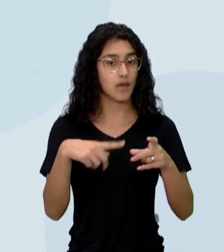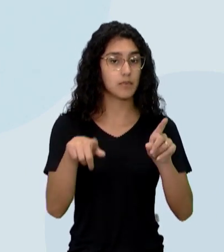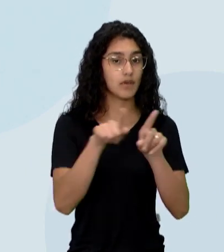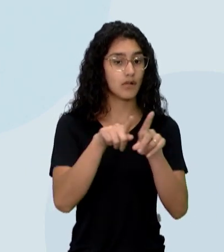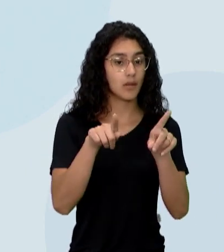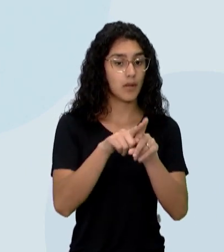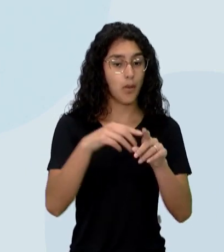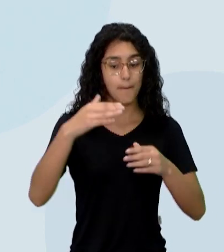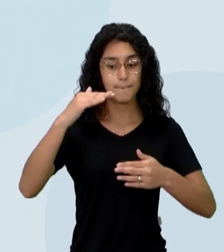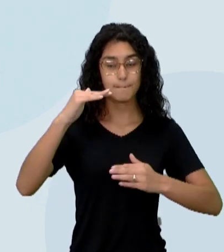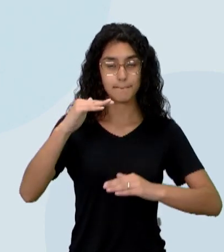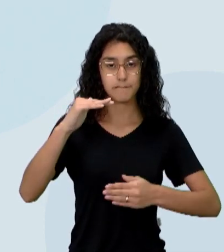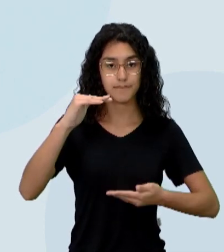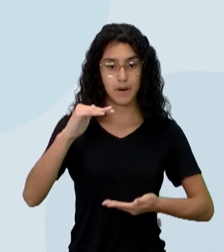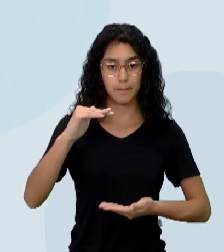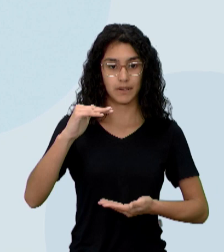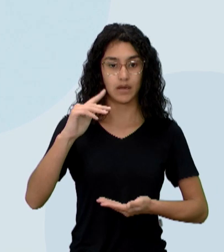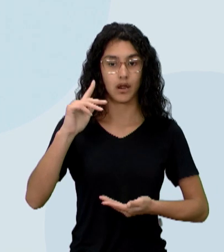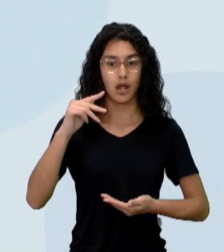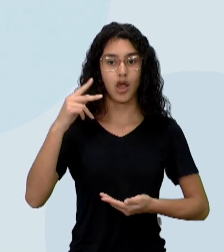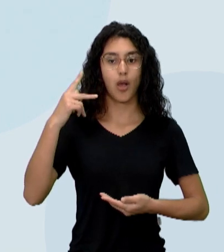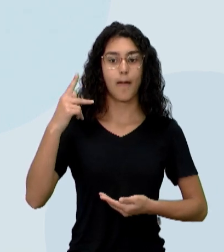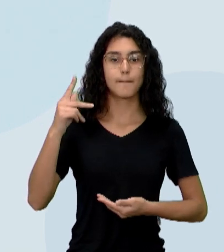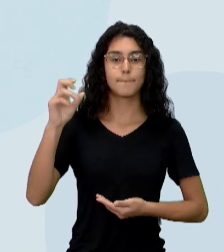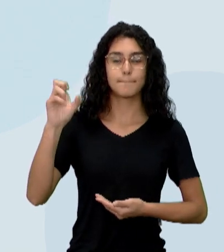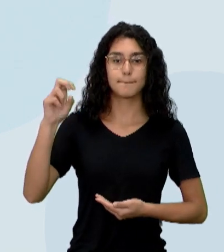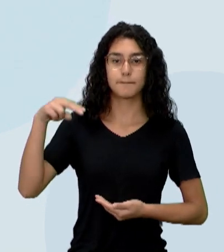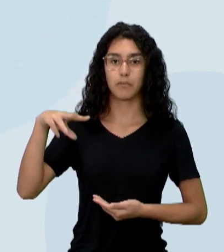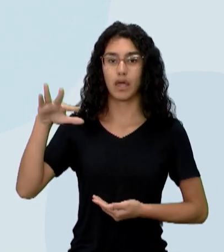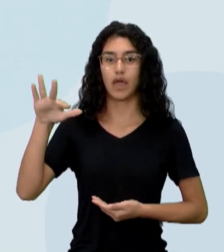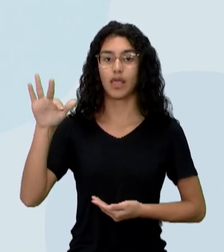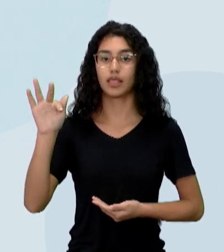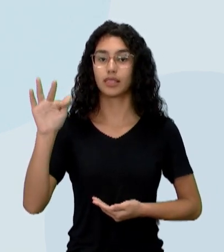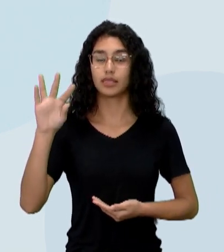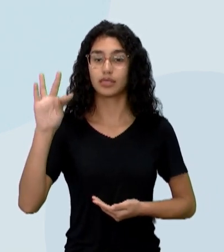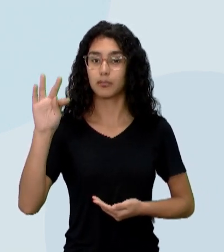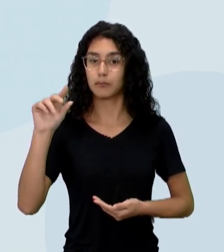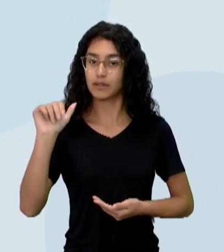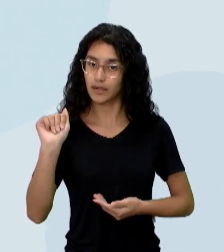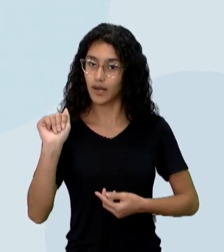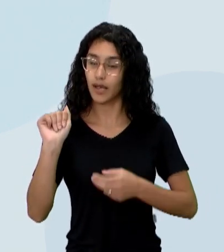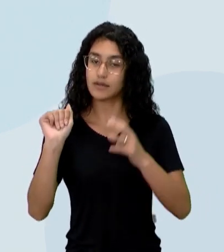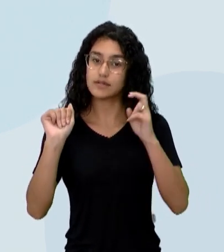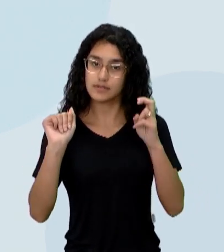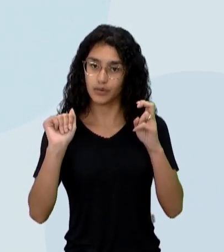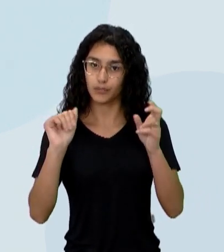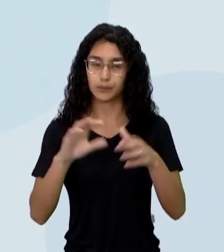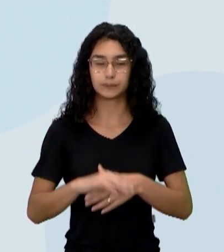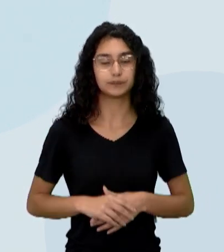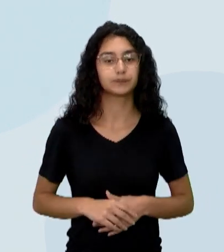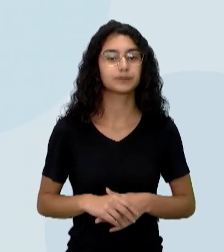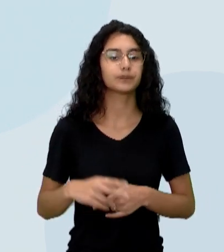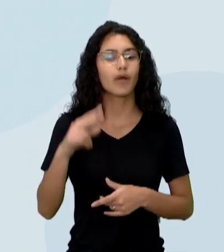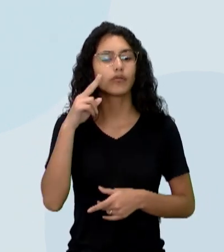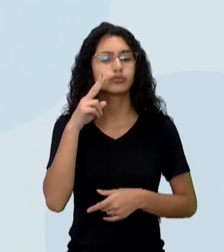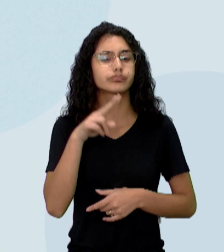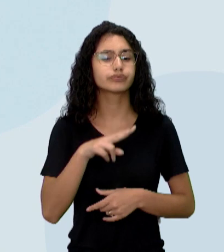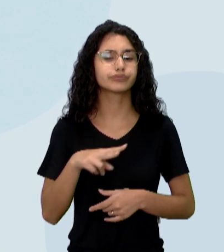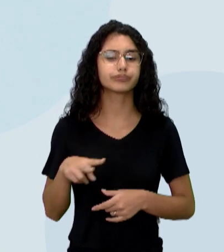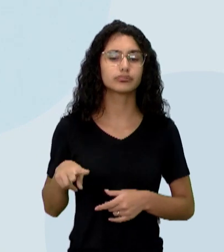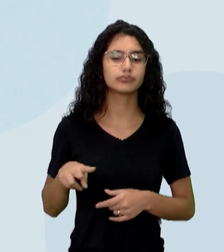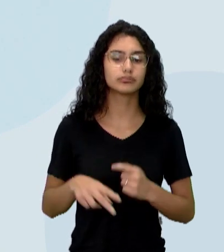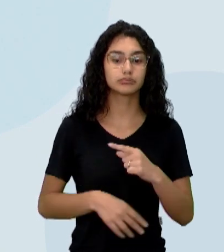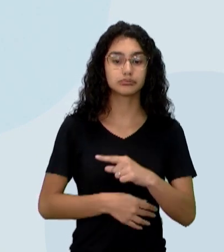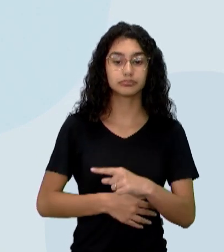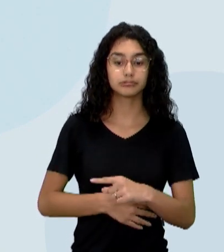que essas tampas aí são pentagonais, né? Penta que vem de 5. Olhando para as alternativas, pessoal, dá uma